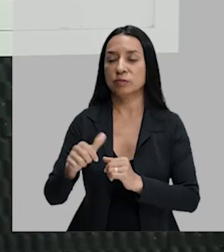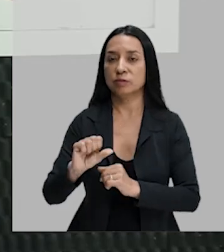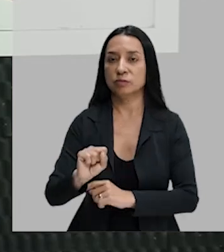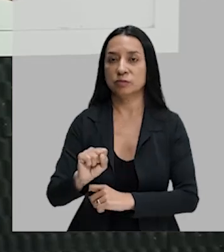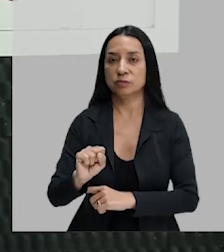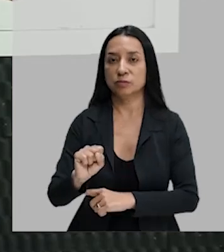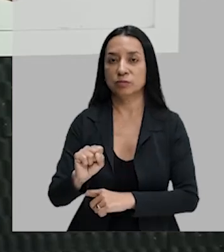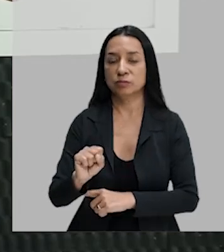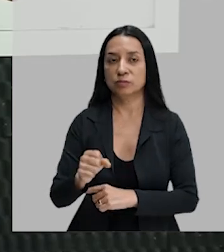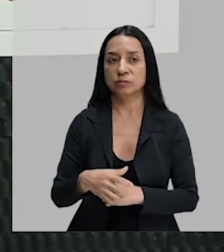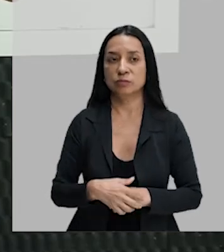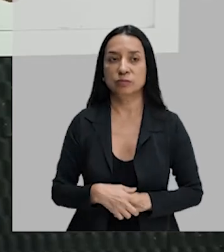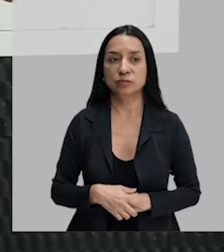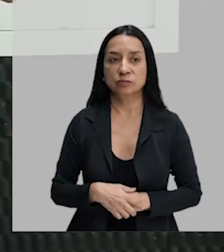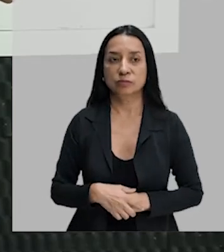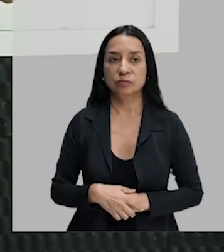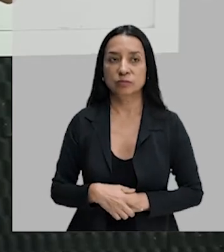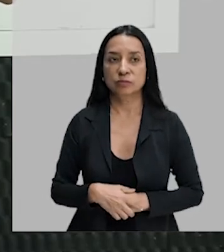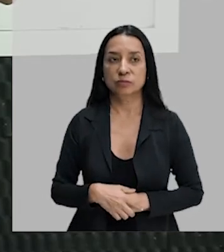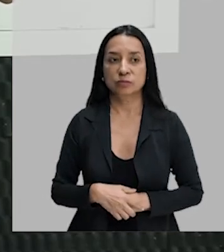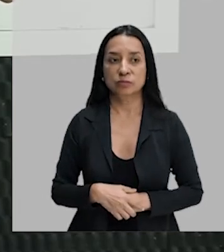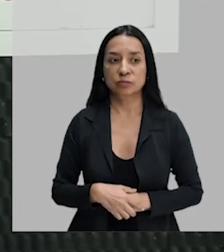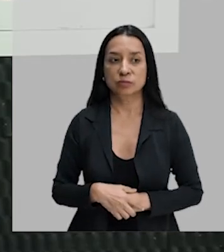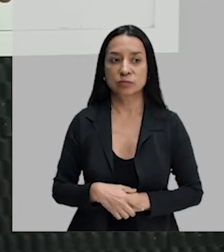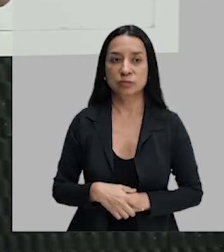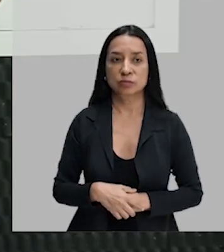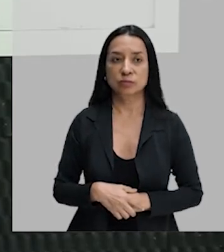trago para cá mais 18